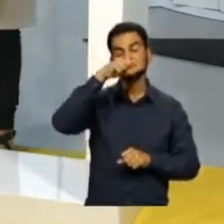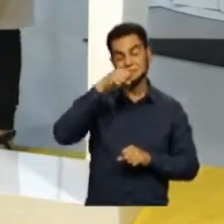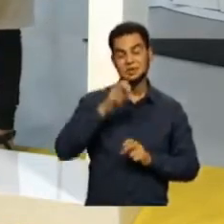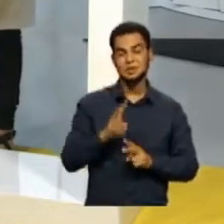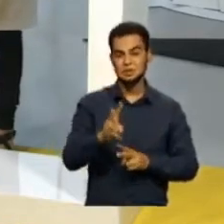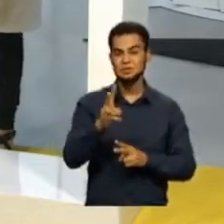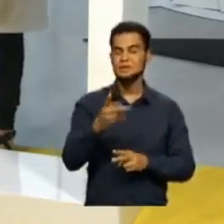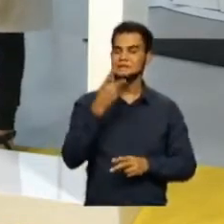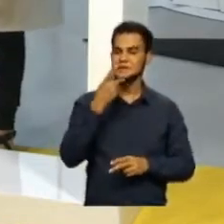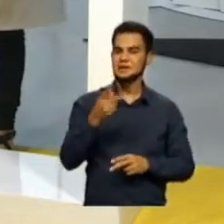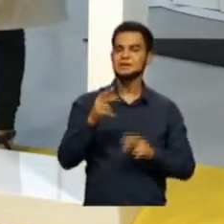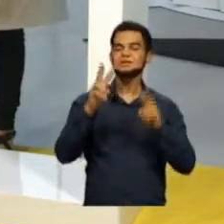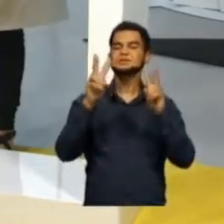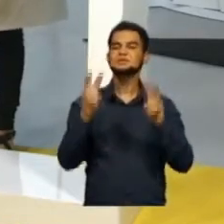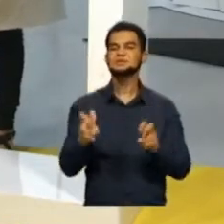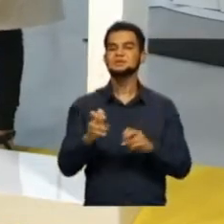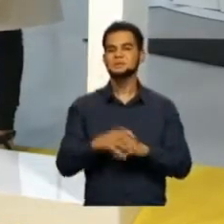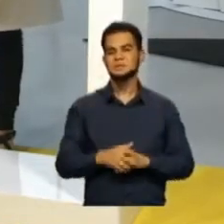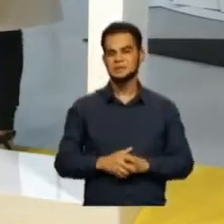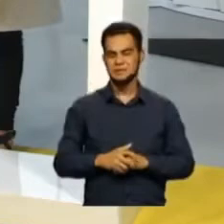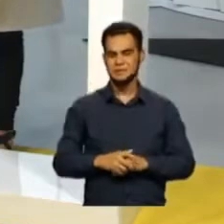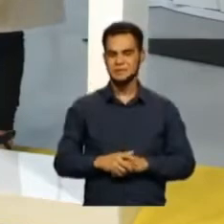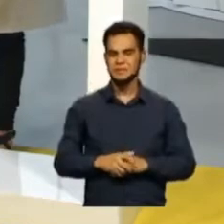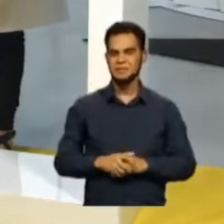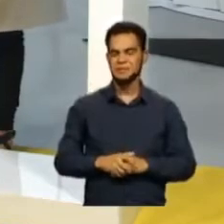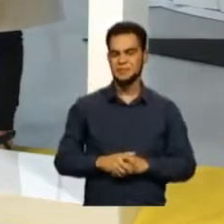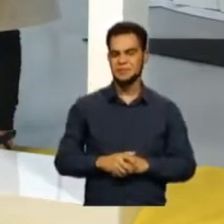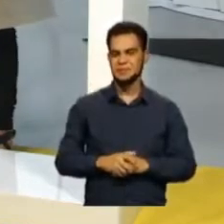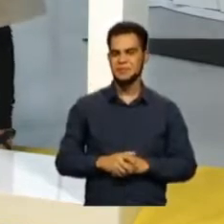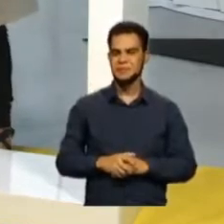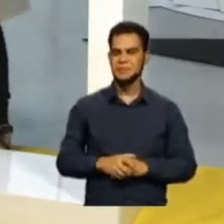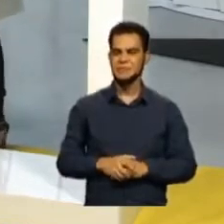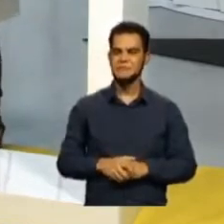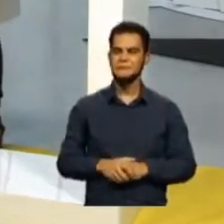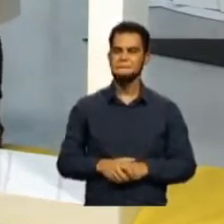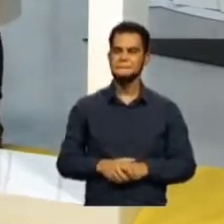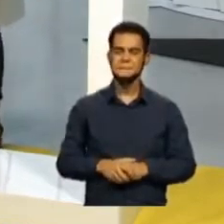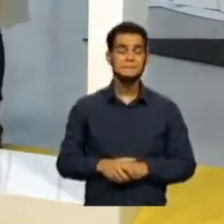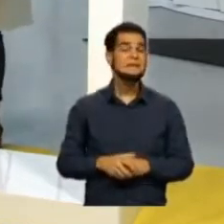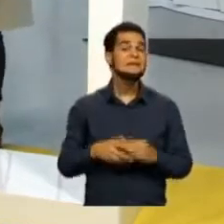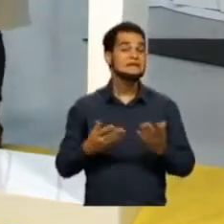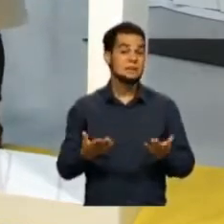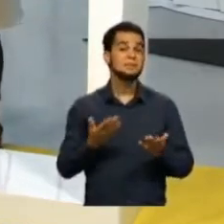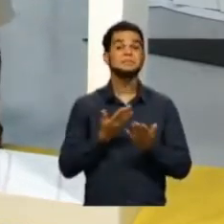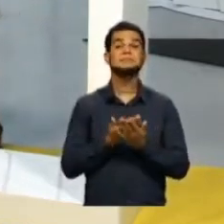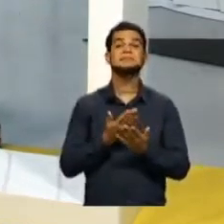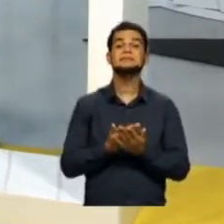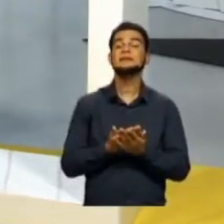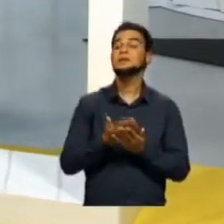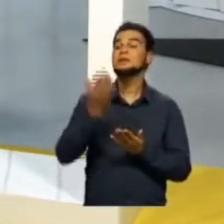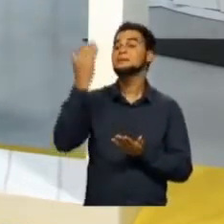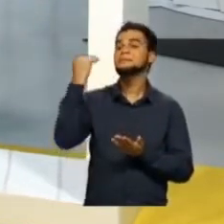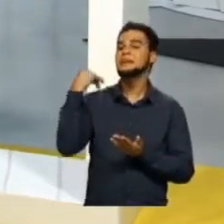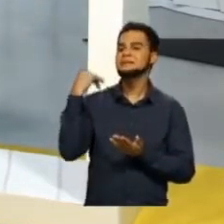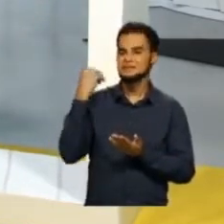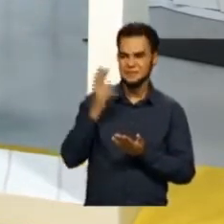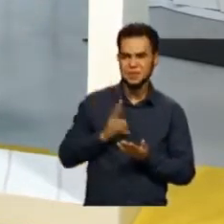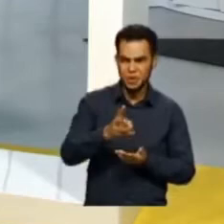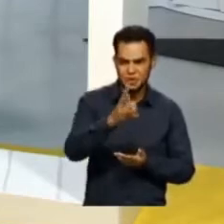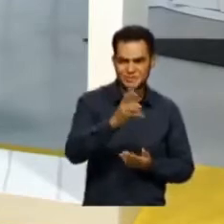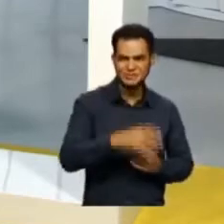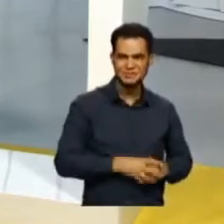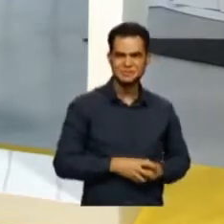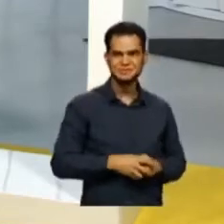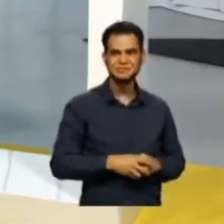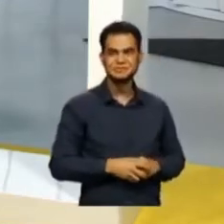das funções ainda desses órgãos. Então, na aula passada, nós continuando aqui, né?